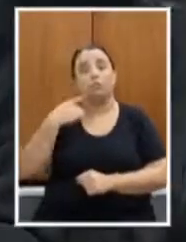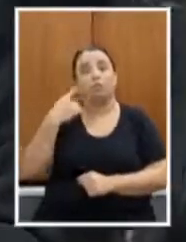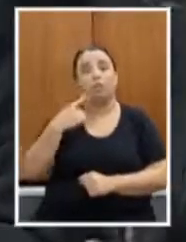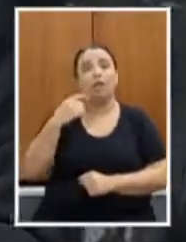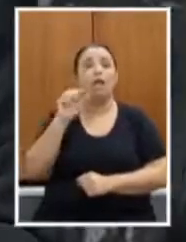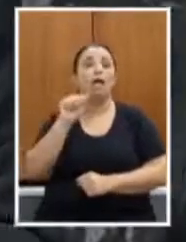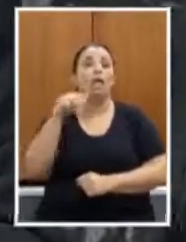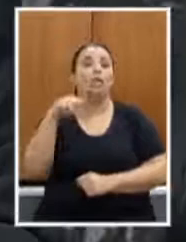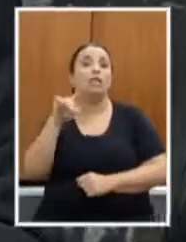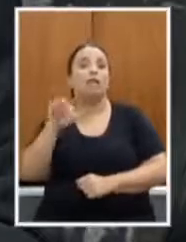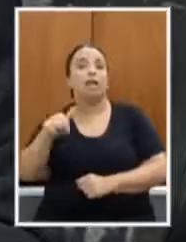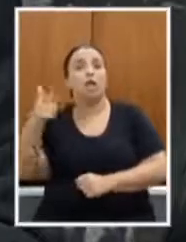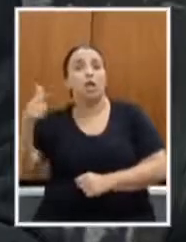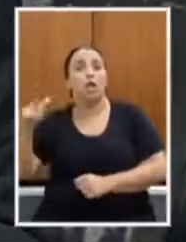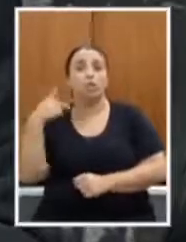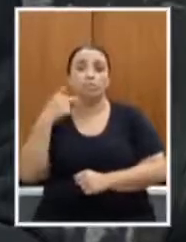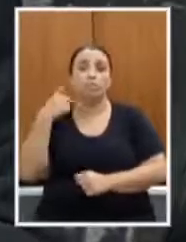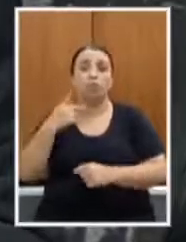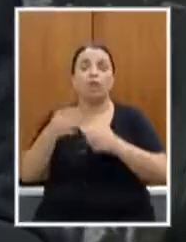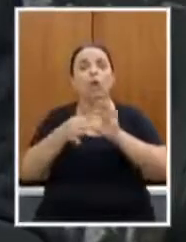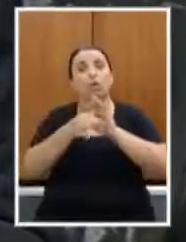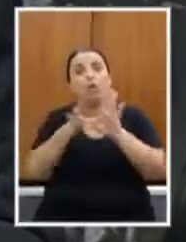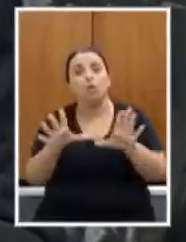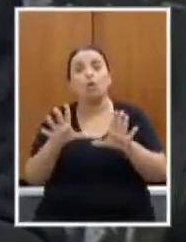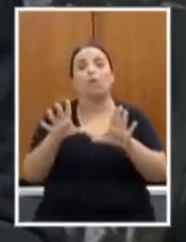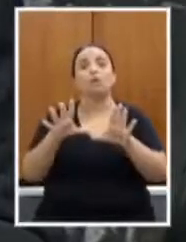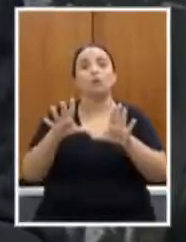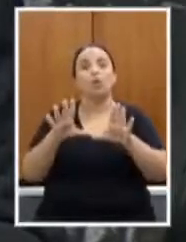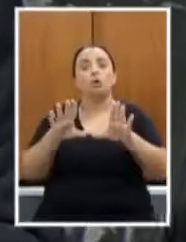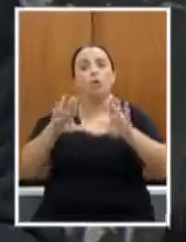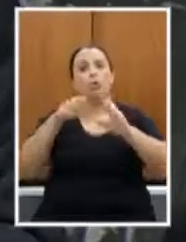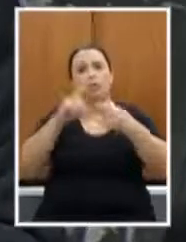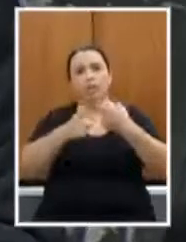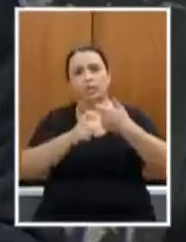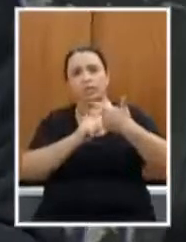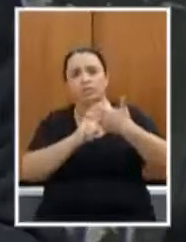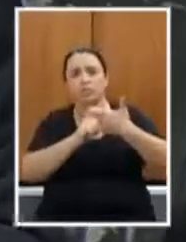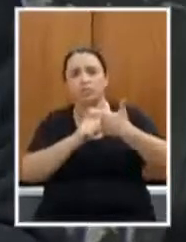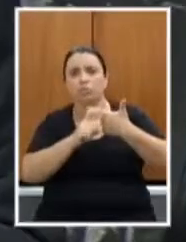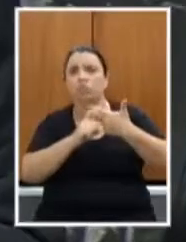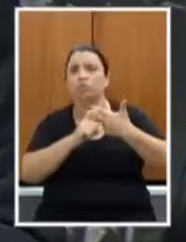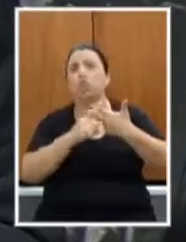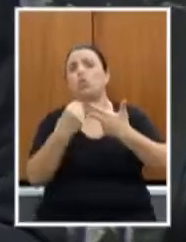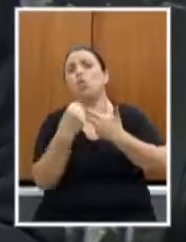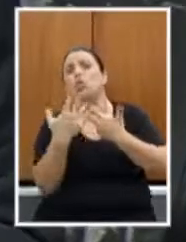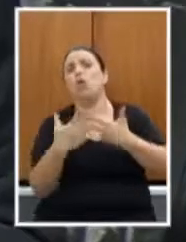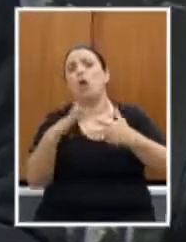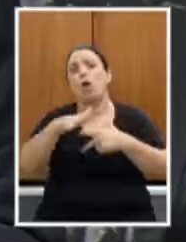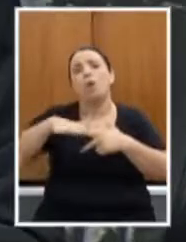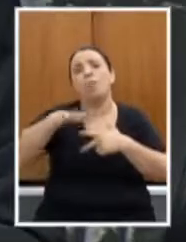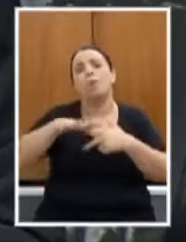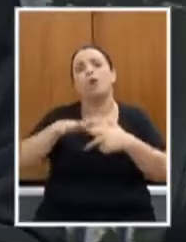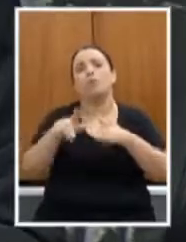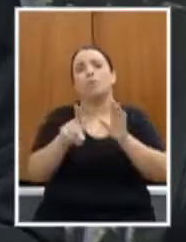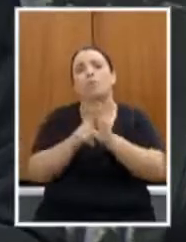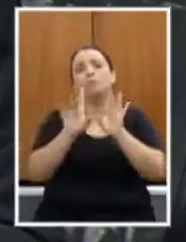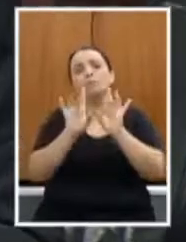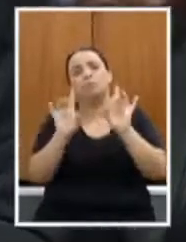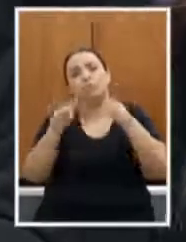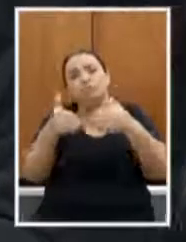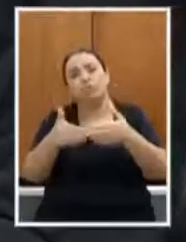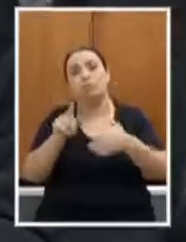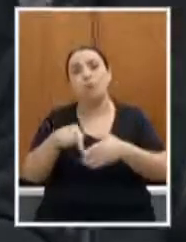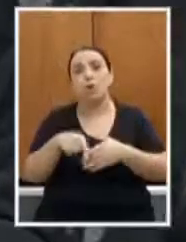parlamentares, que autoriza o Poder Executivo a doar à União o imóvel que especifica. A Comissão de Administração Pública opina pela aprovação do